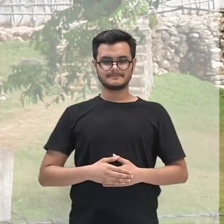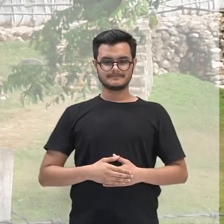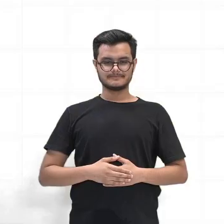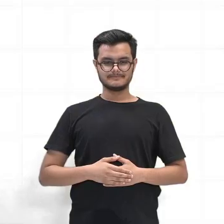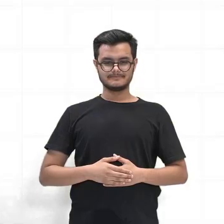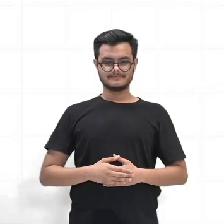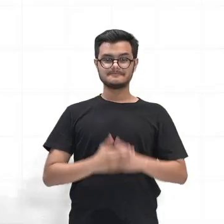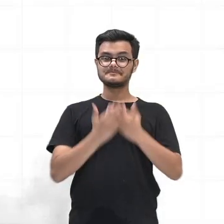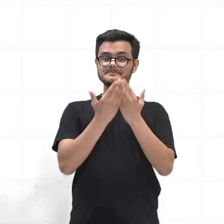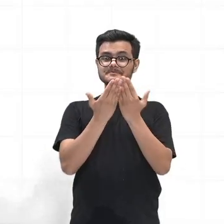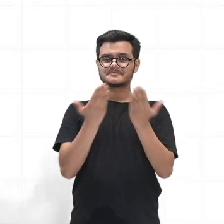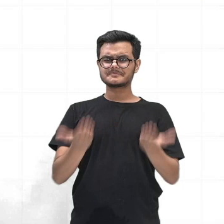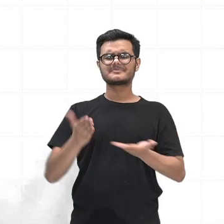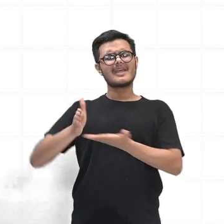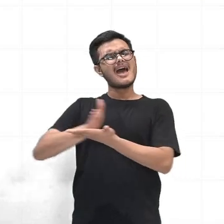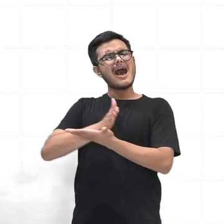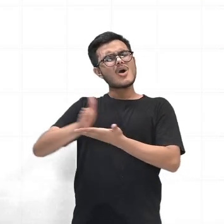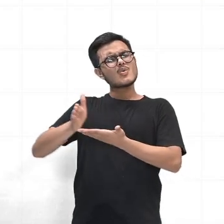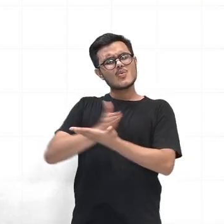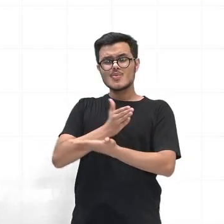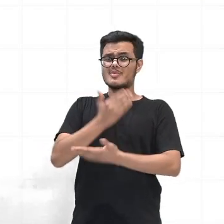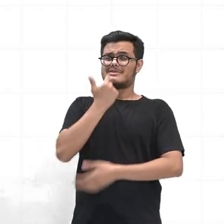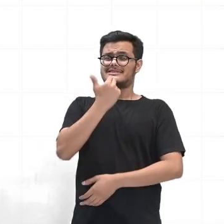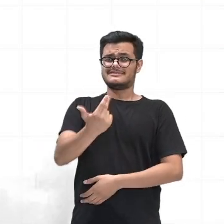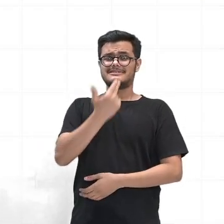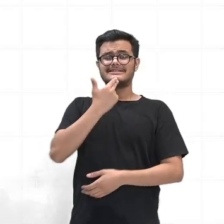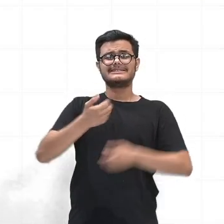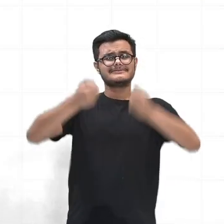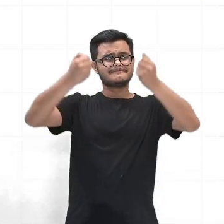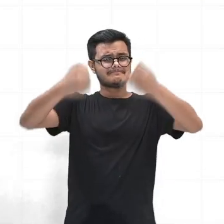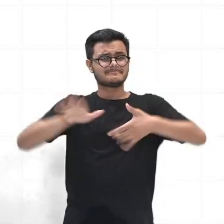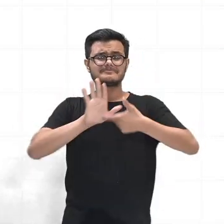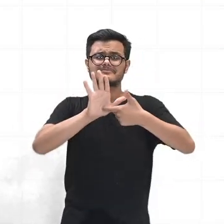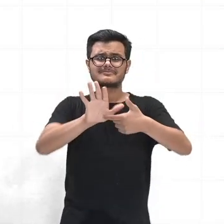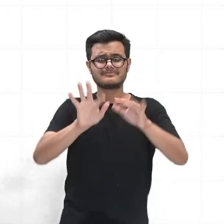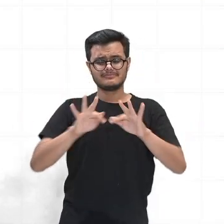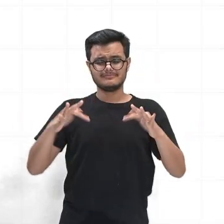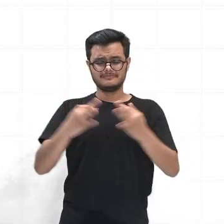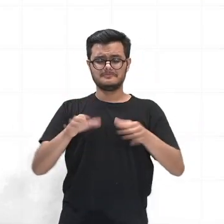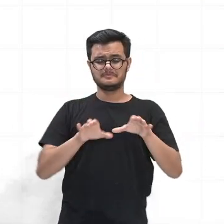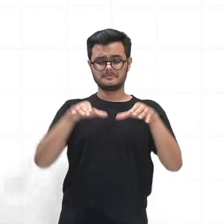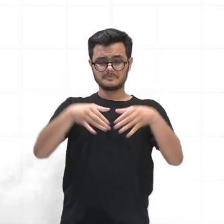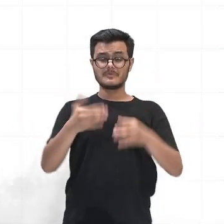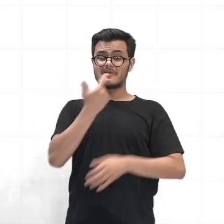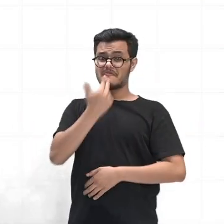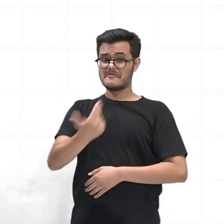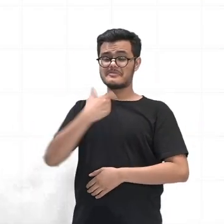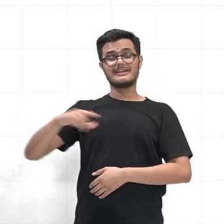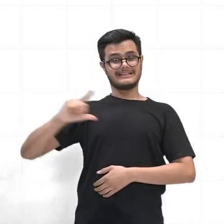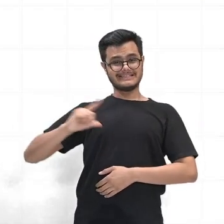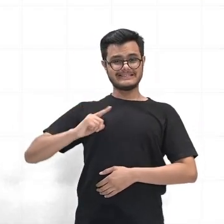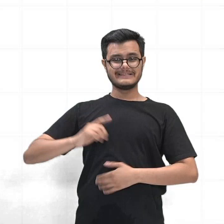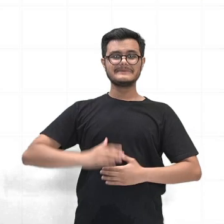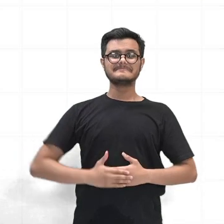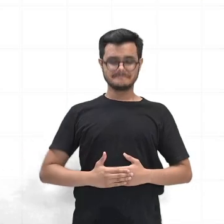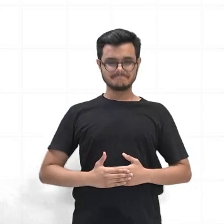Olha só, essas são apenas algumas das famílias linguísticas presentes na